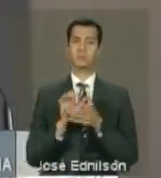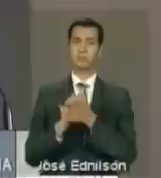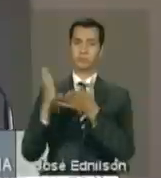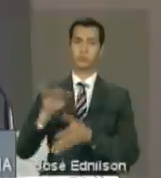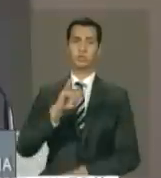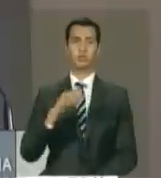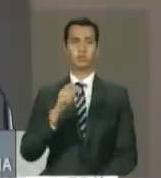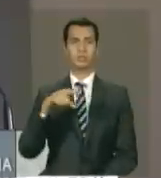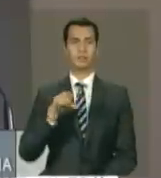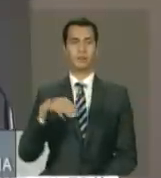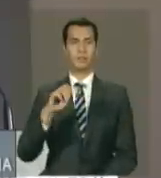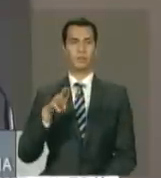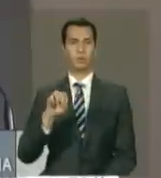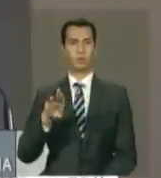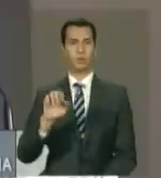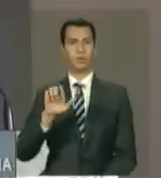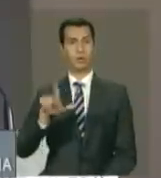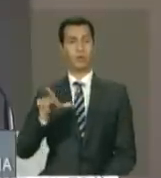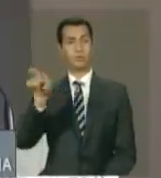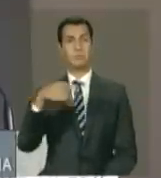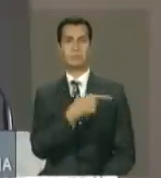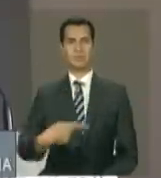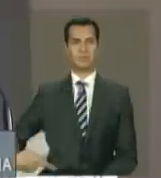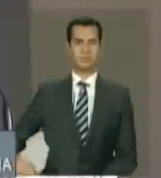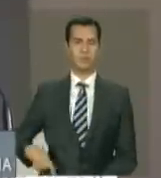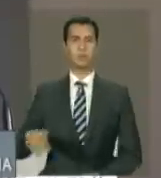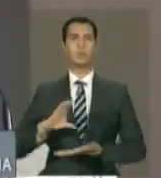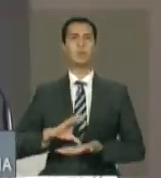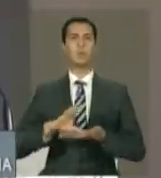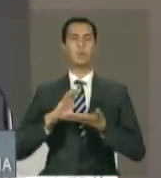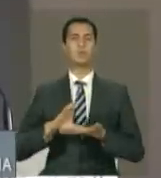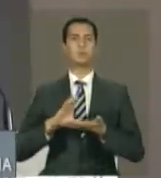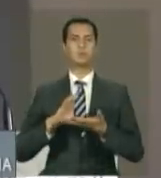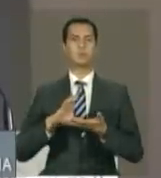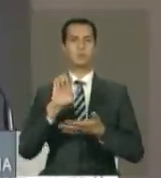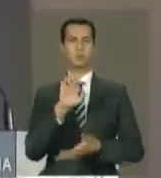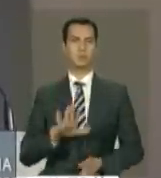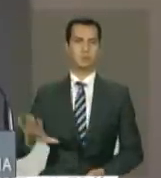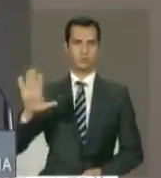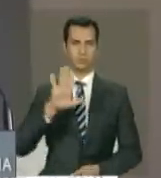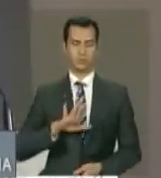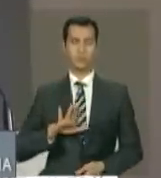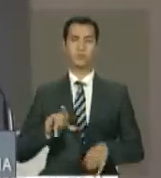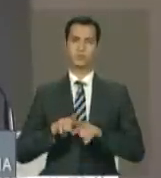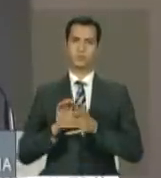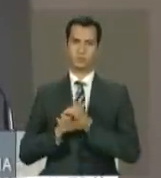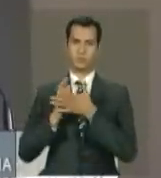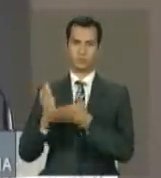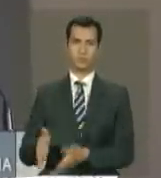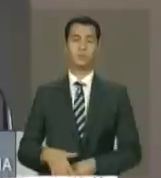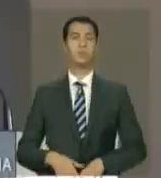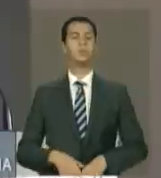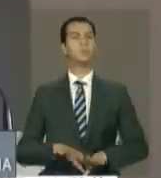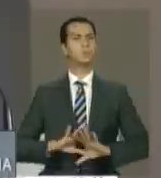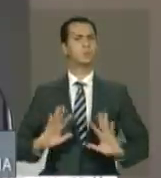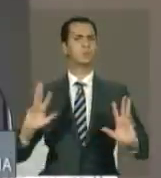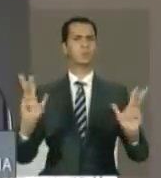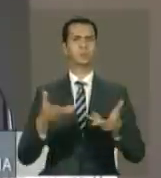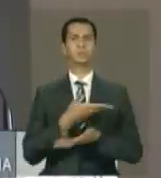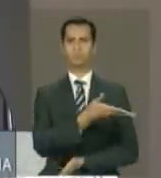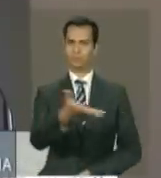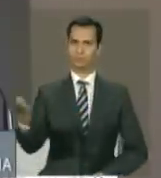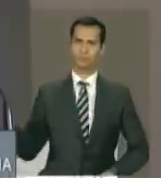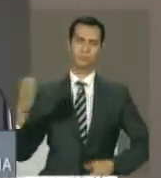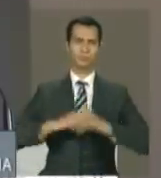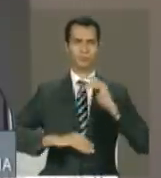Manuel Durão Barroso, Presidente da Comissão Europeia, Senhoras e Senhores, profissionais